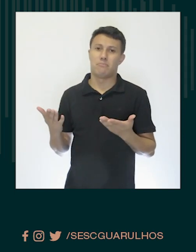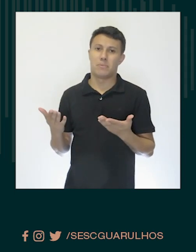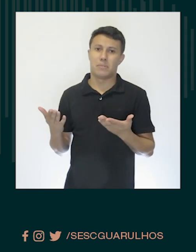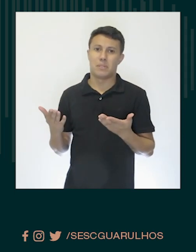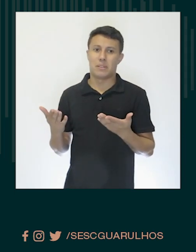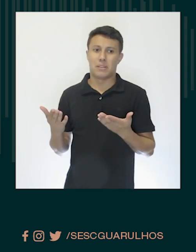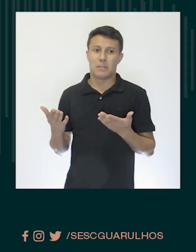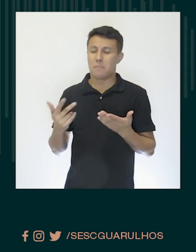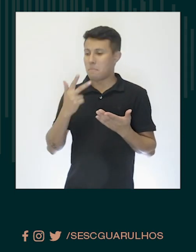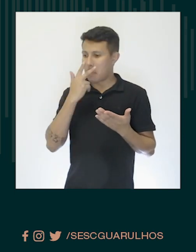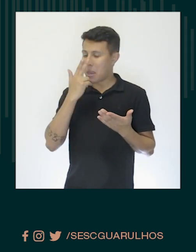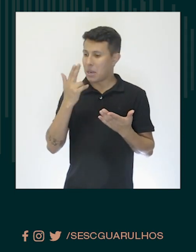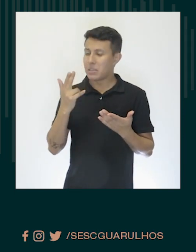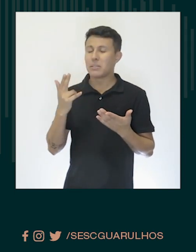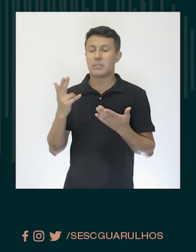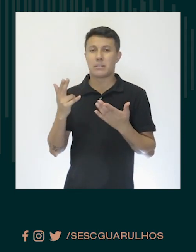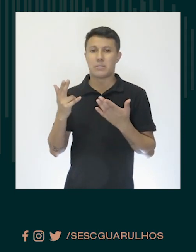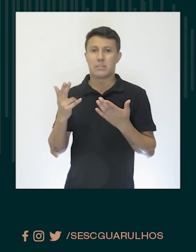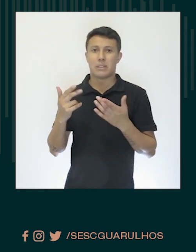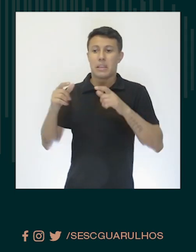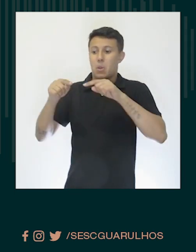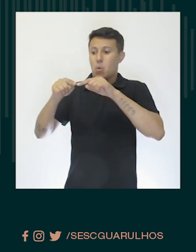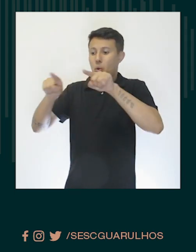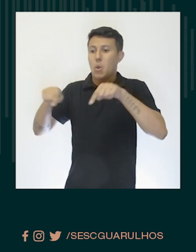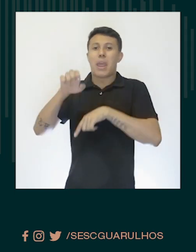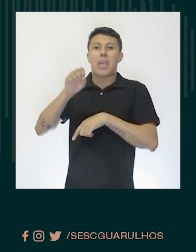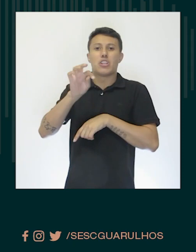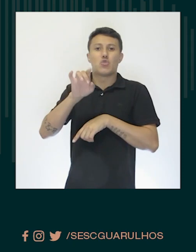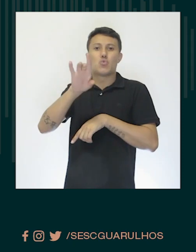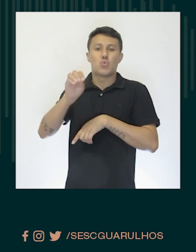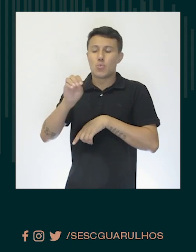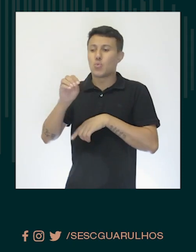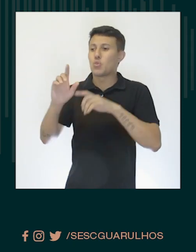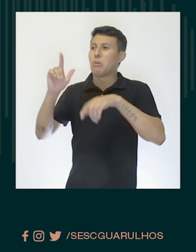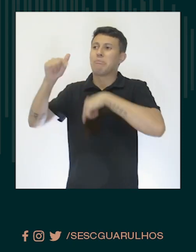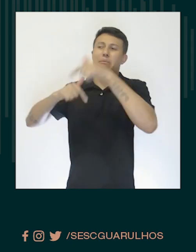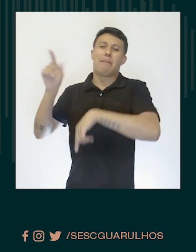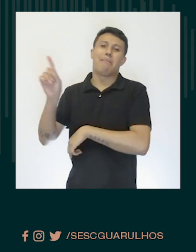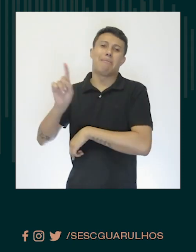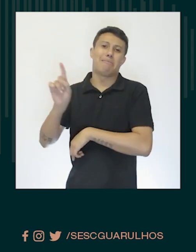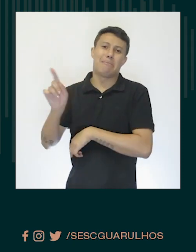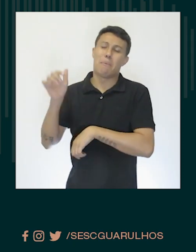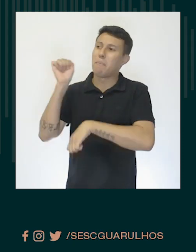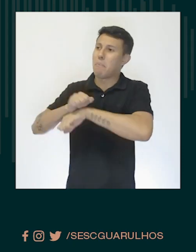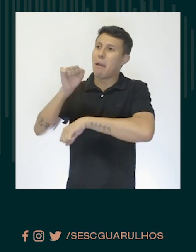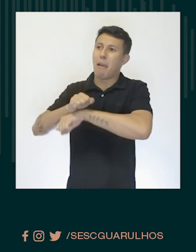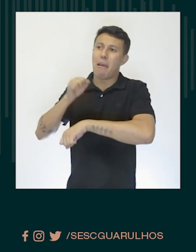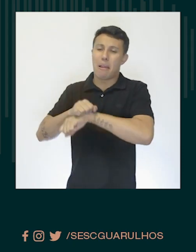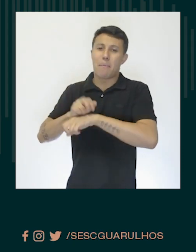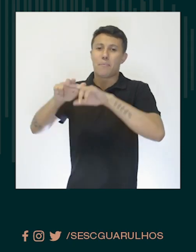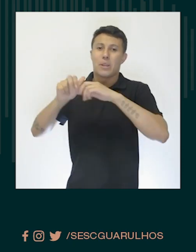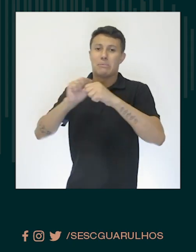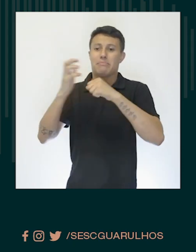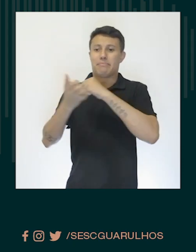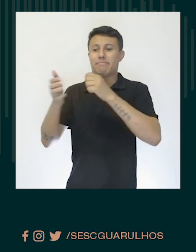eu executava alguns serviços para um estúdio que eu realmente não trabalhei mais, que também ficou parado durante a pandemia.